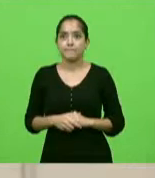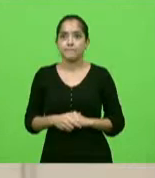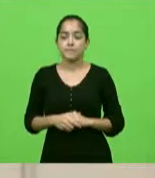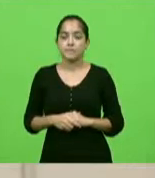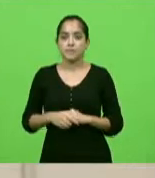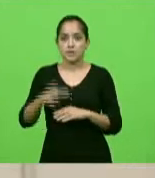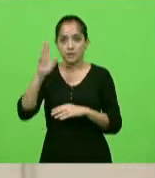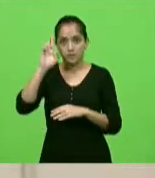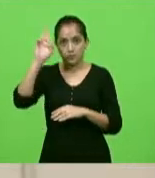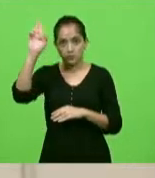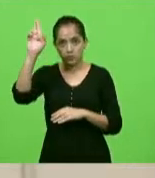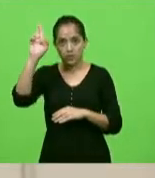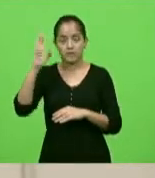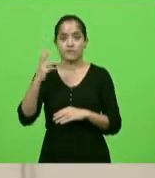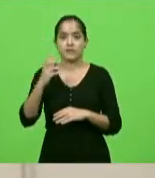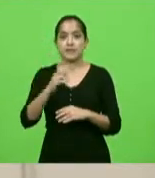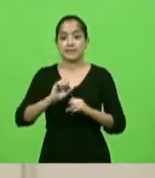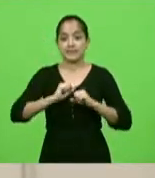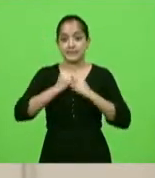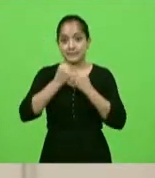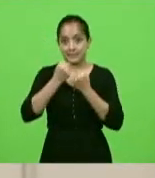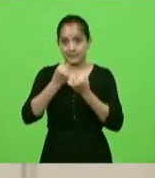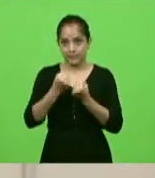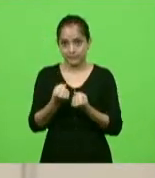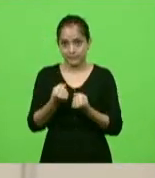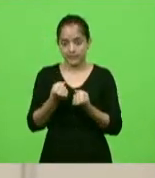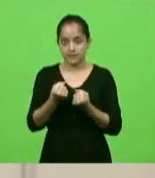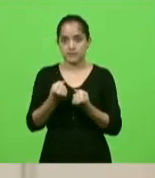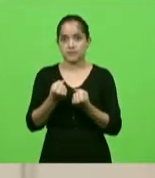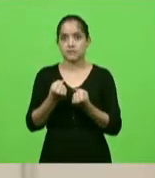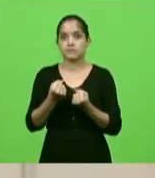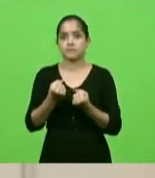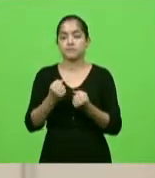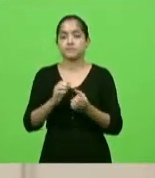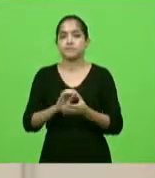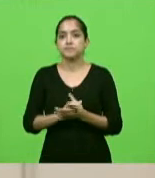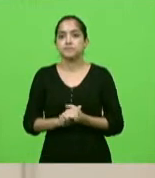ao chefe, à chefia da defesa da Casa Civil,